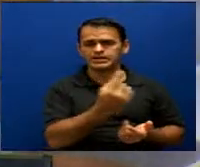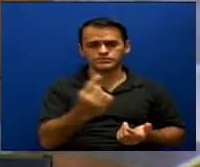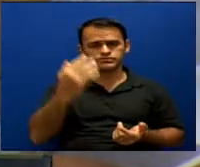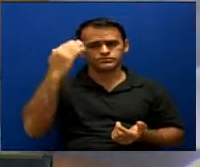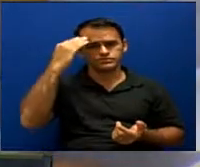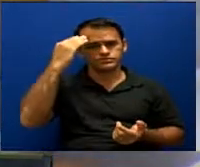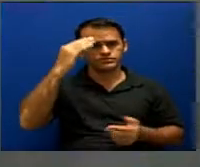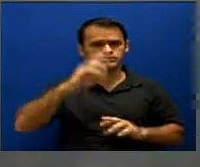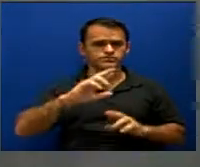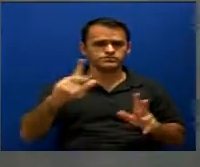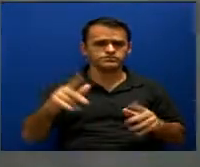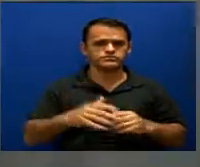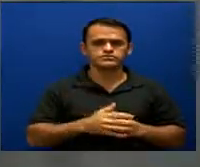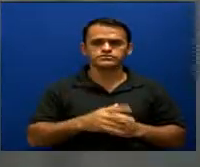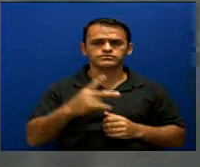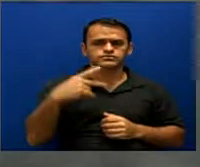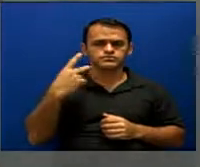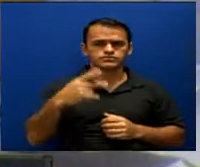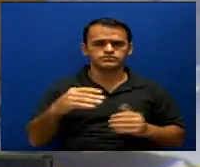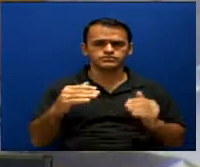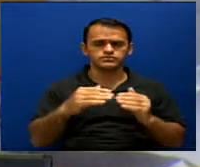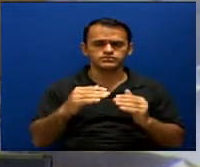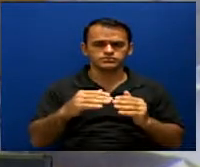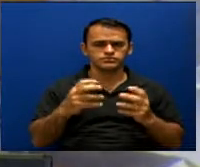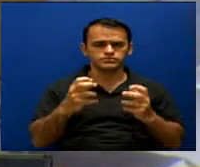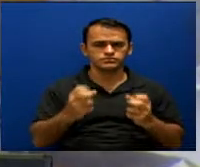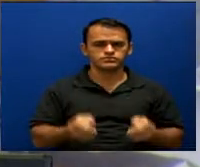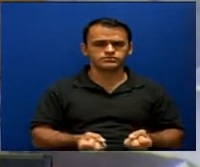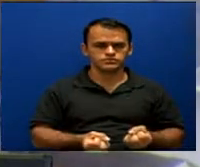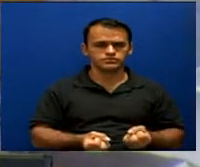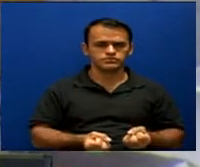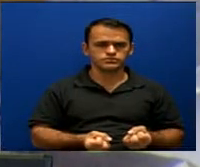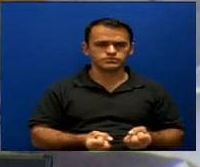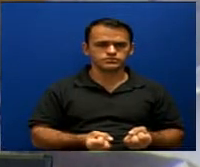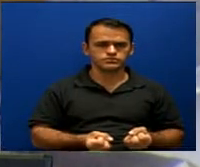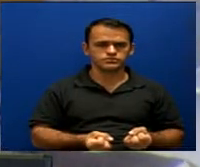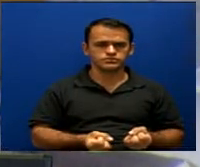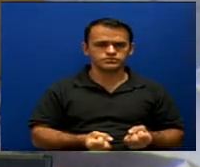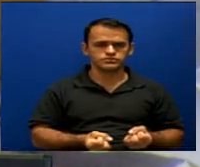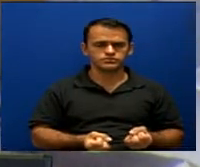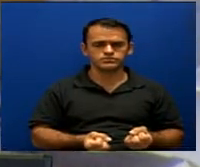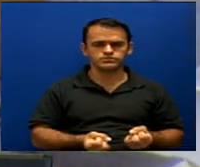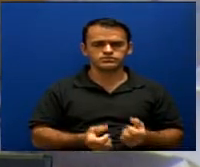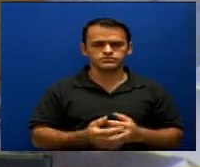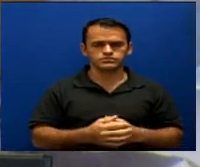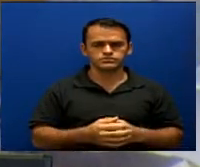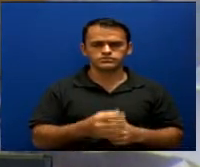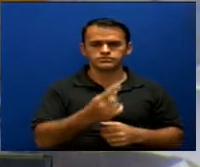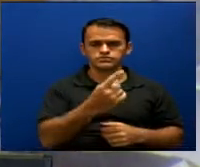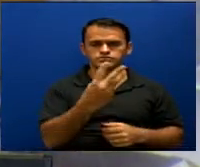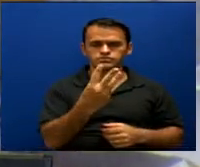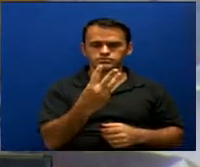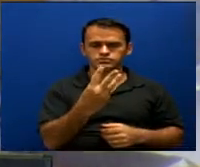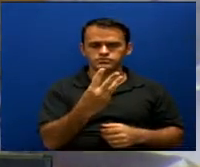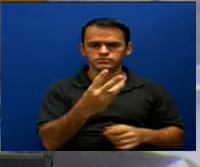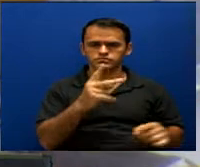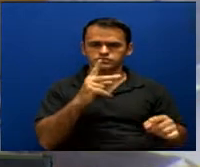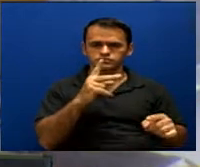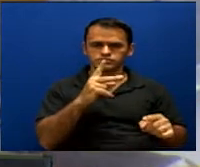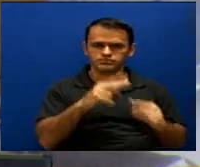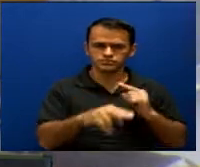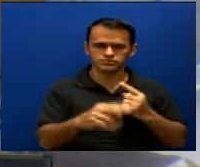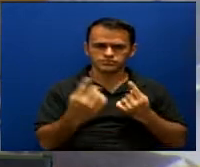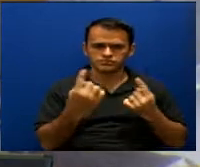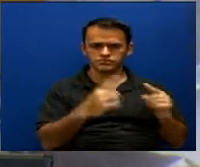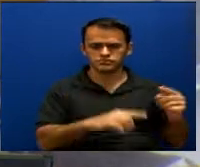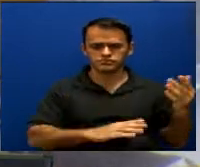da emenda. Então, os vereadores e vereadoras que concordam para que quebra de parecer da emenda 13, permaneça como estão, fica